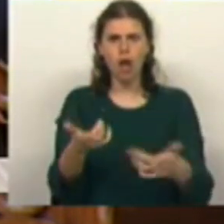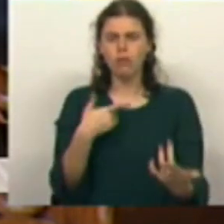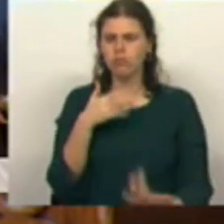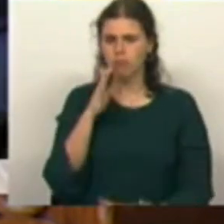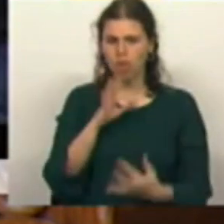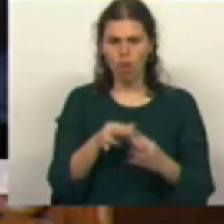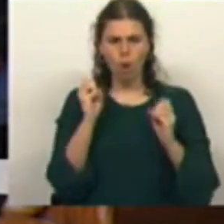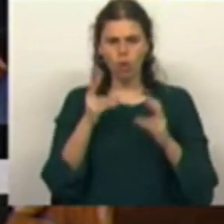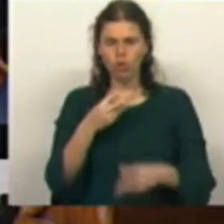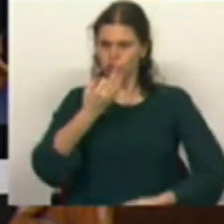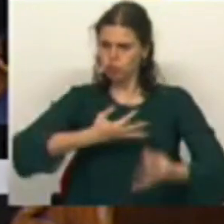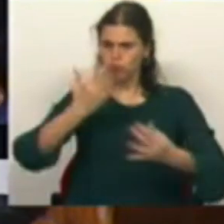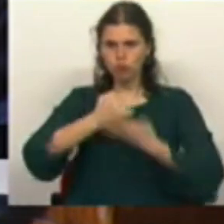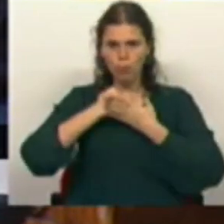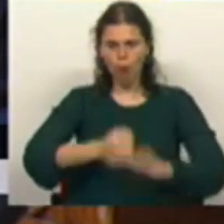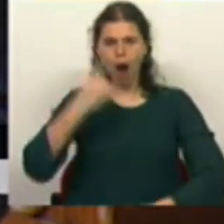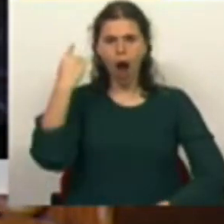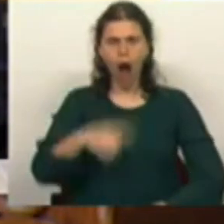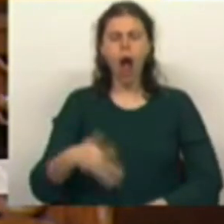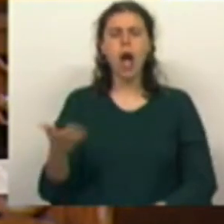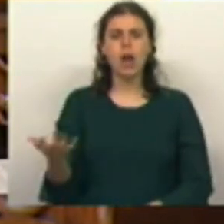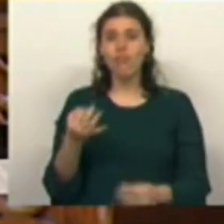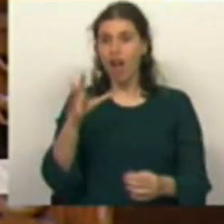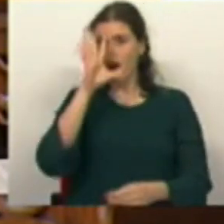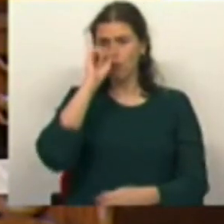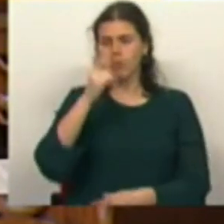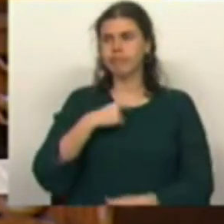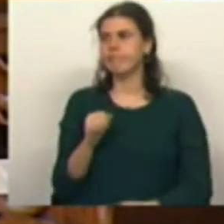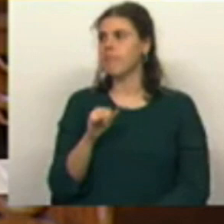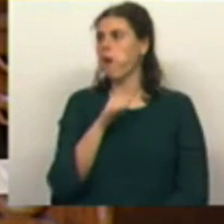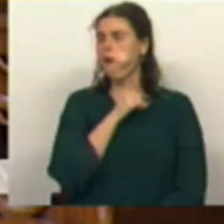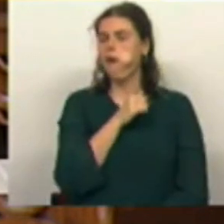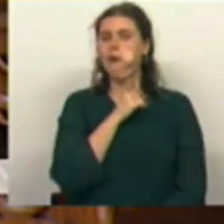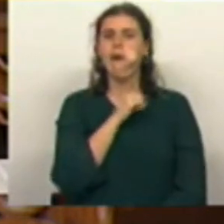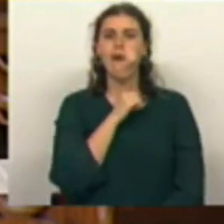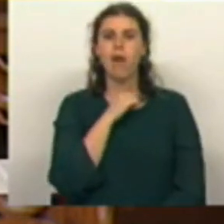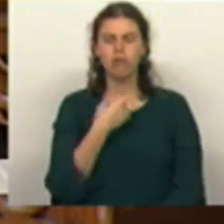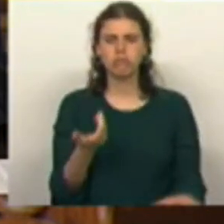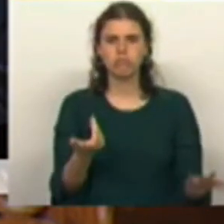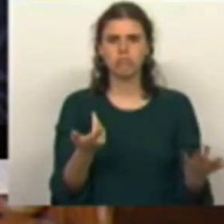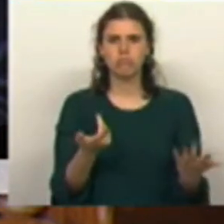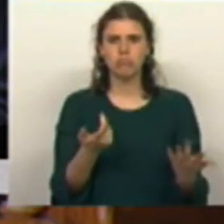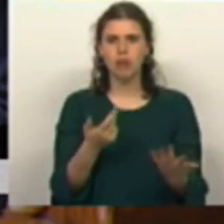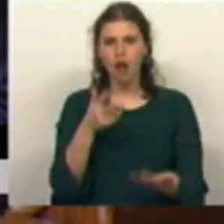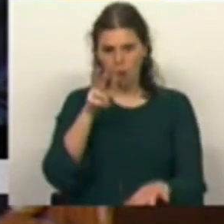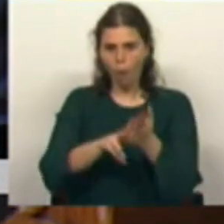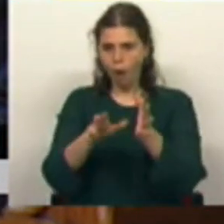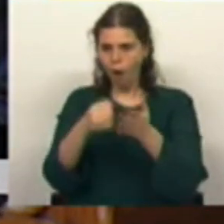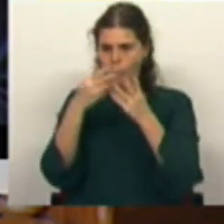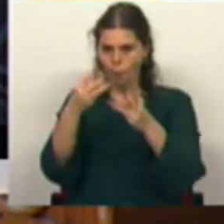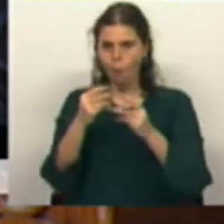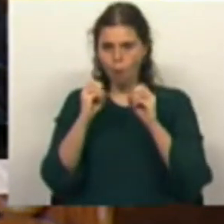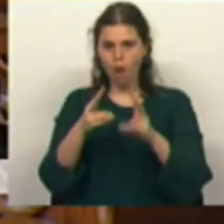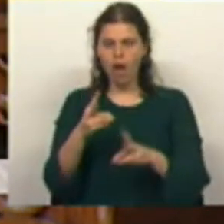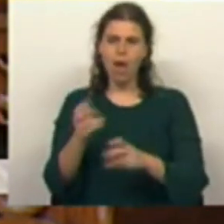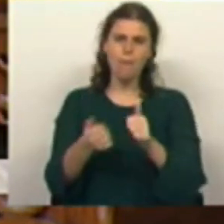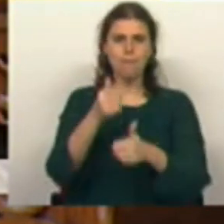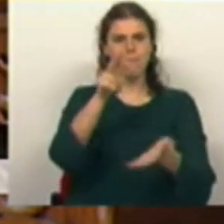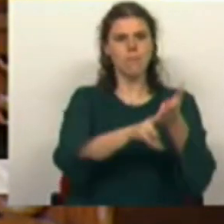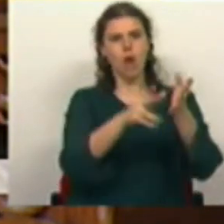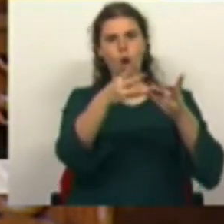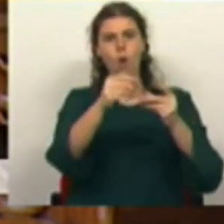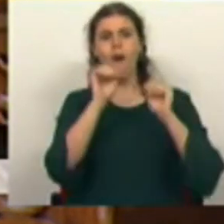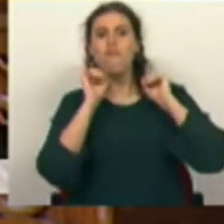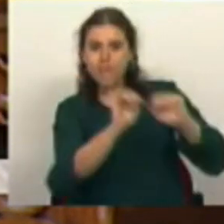agora merecem também ter o seu apoio e ao qual o Governo virou as costas. E, portanto, se vamos certificar as contas, mais valia certificarmos as suas